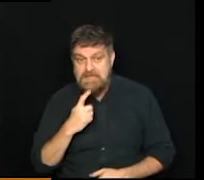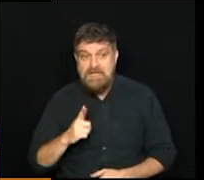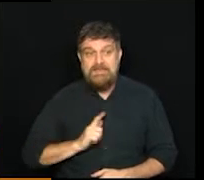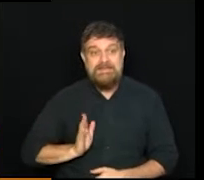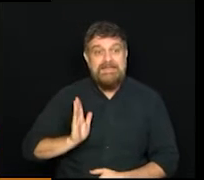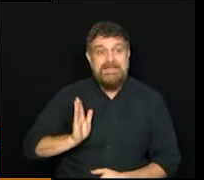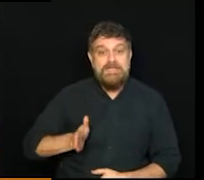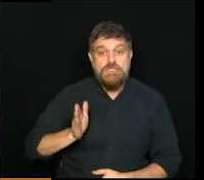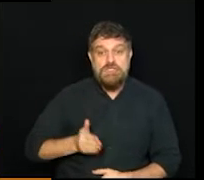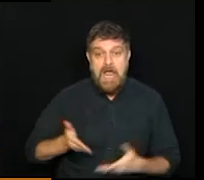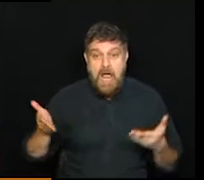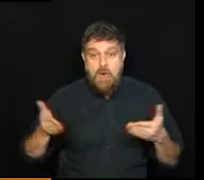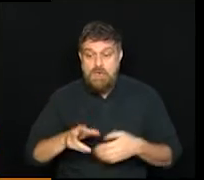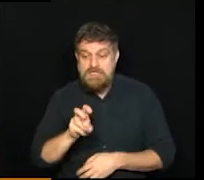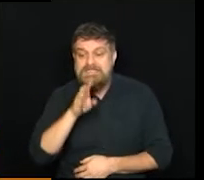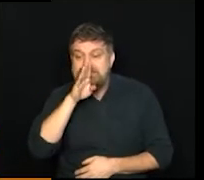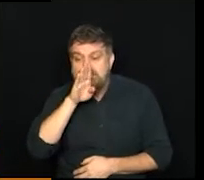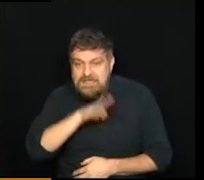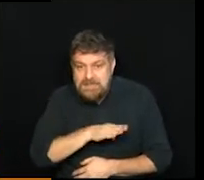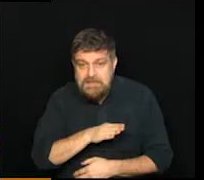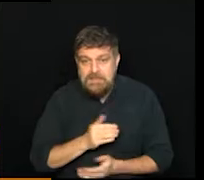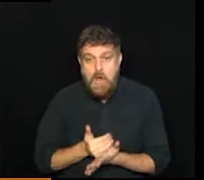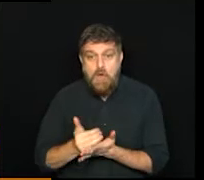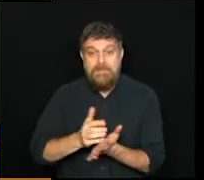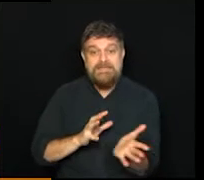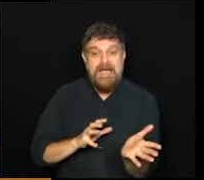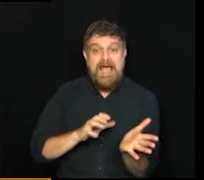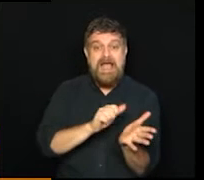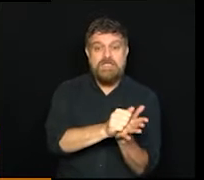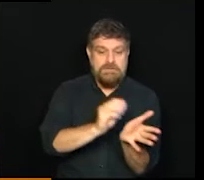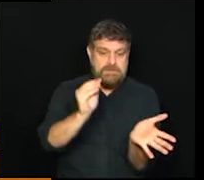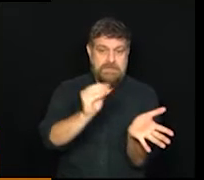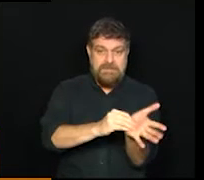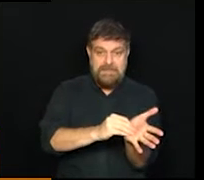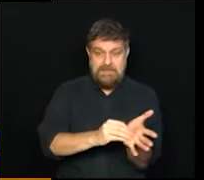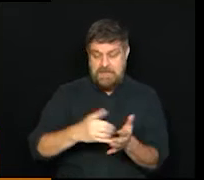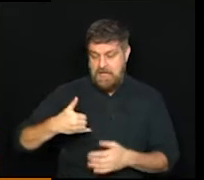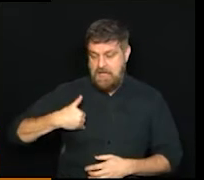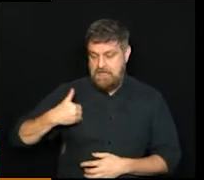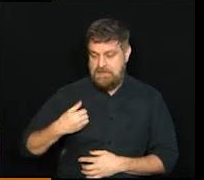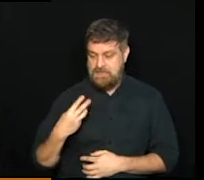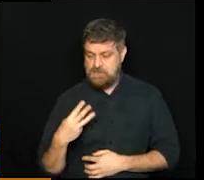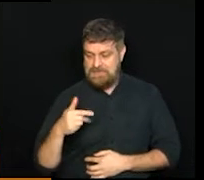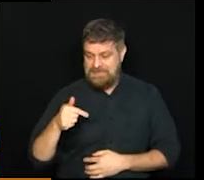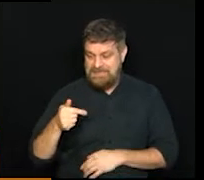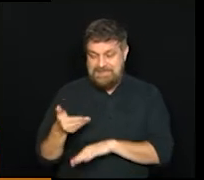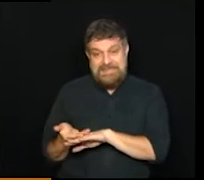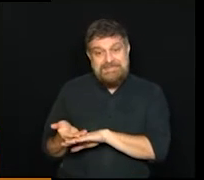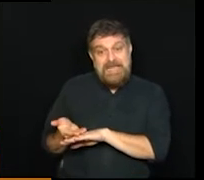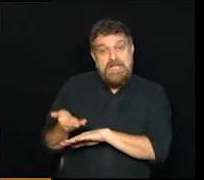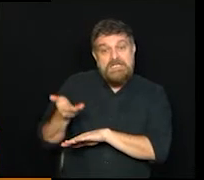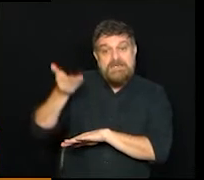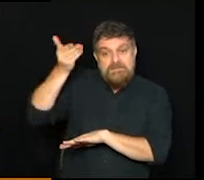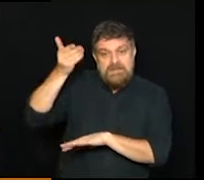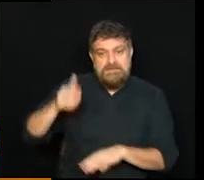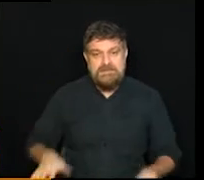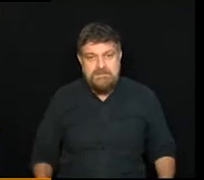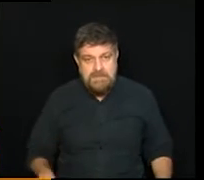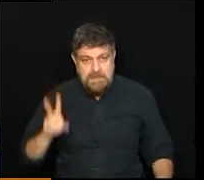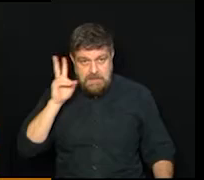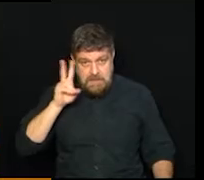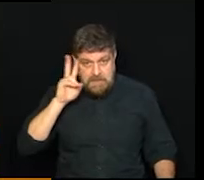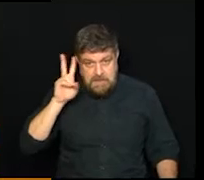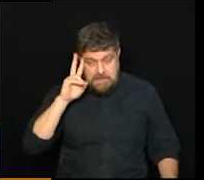vacina.campinas.sp.gov.br que hoje, 5 horas da tarde, abre o agendamento para pessoas com idade acima de 37 anos. Lembrando